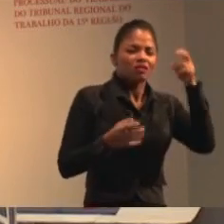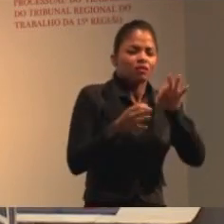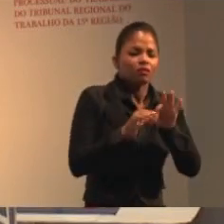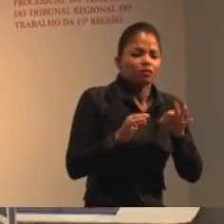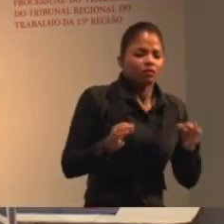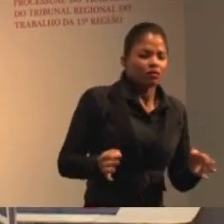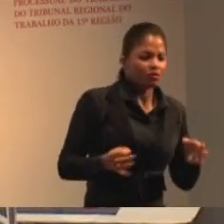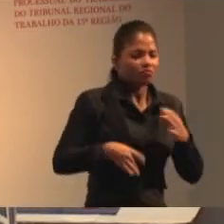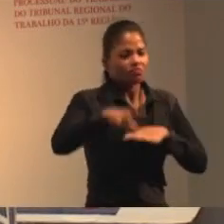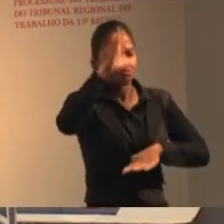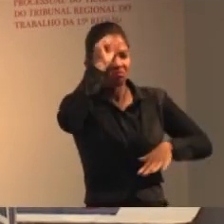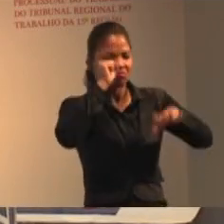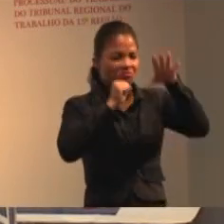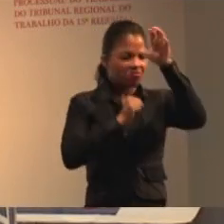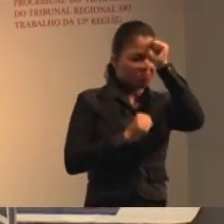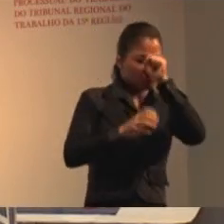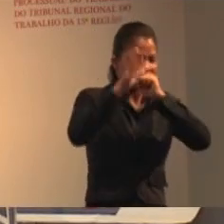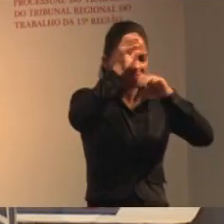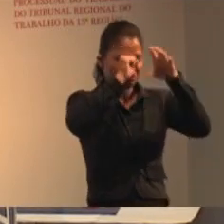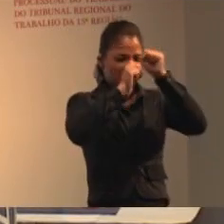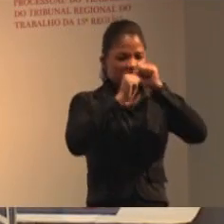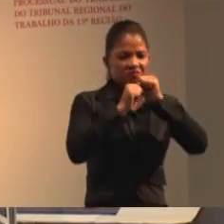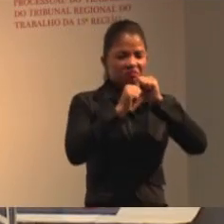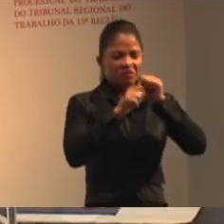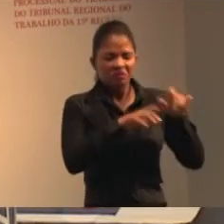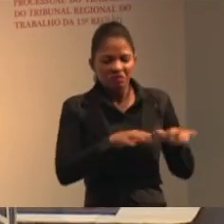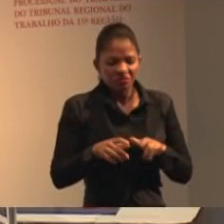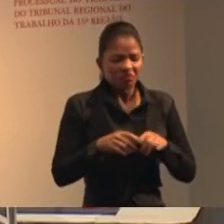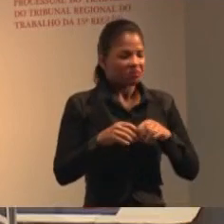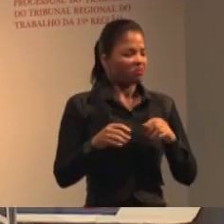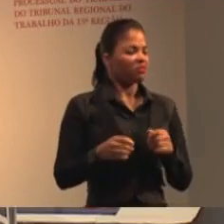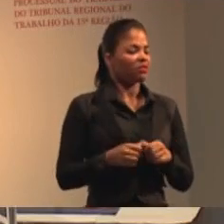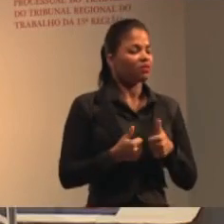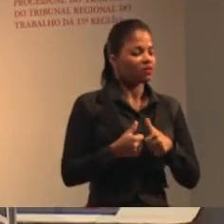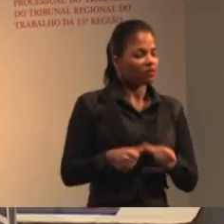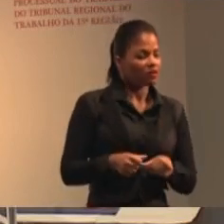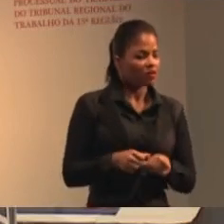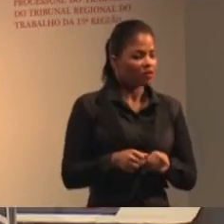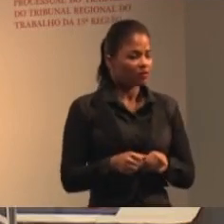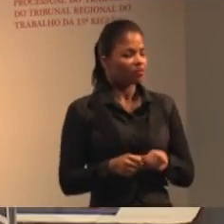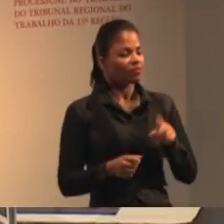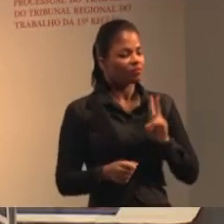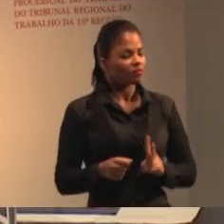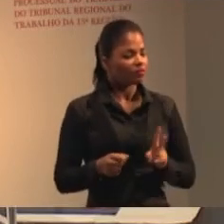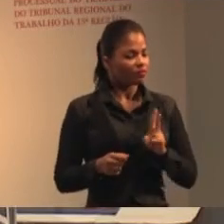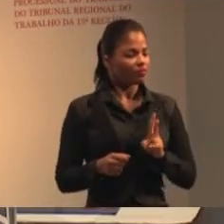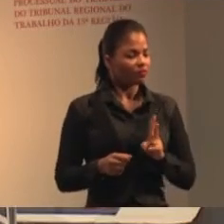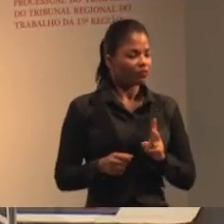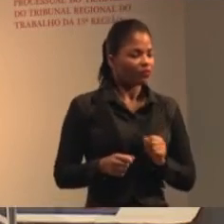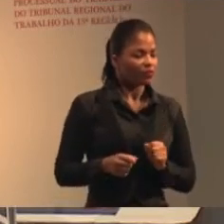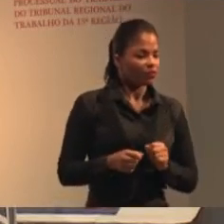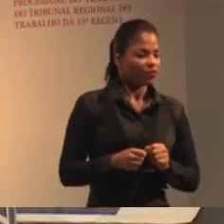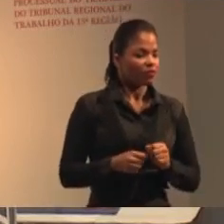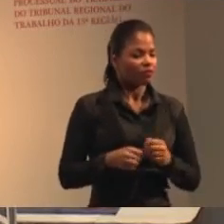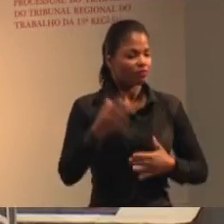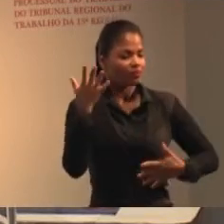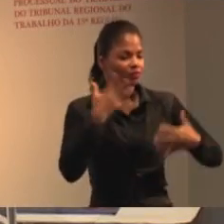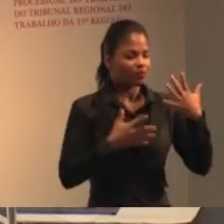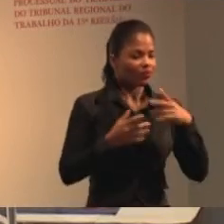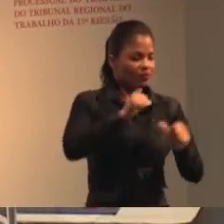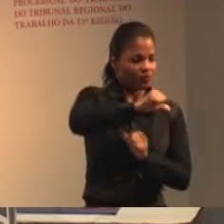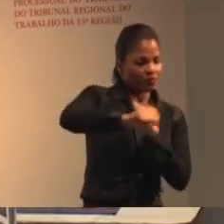artificial, o aprendizado da máquina e a robótica estão certamente mudando e vão